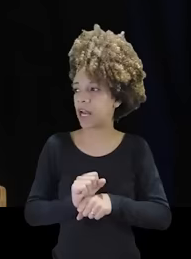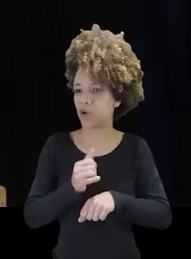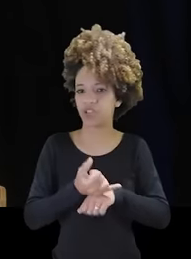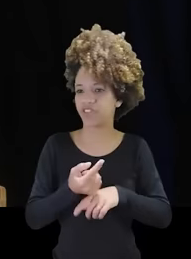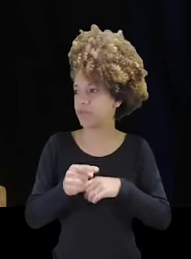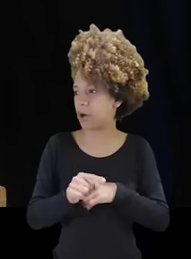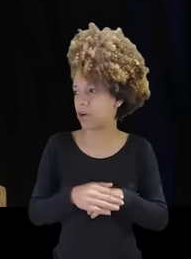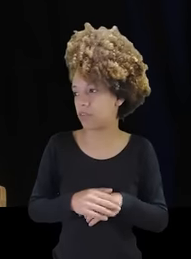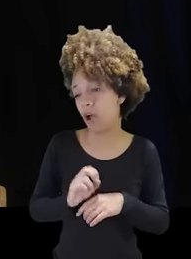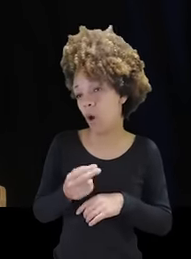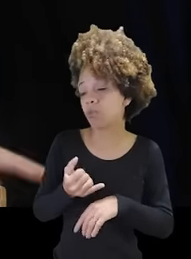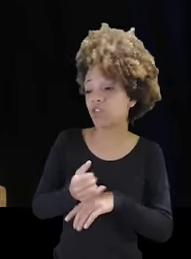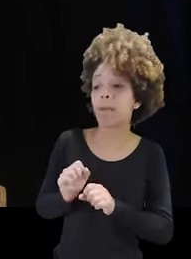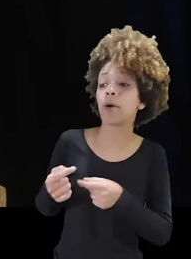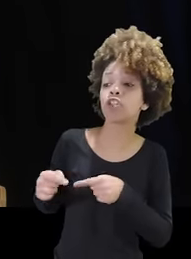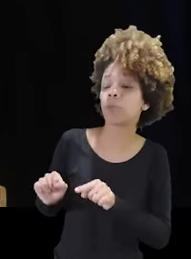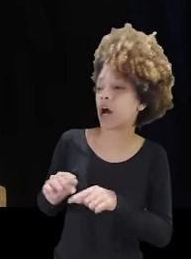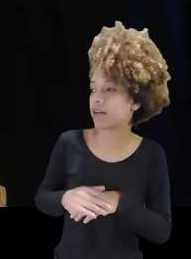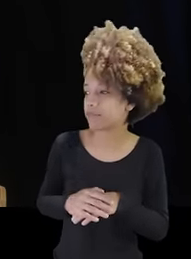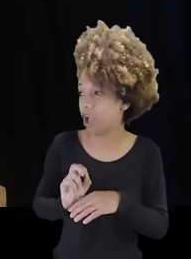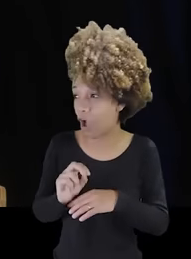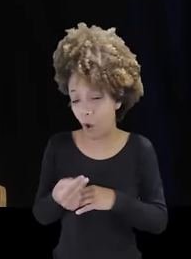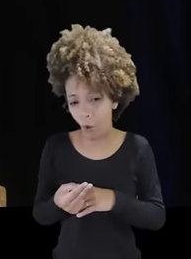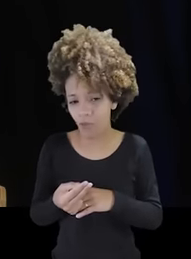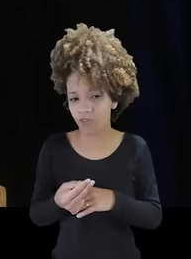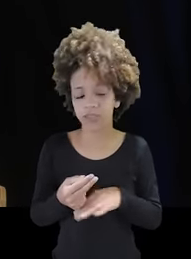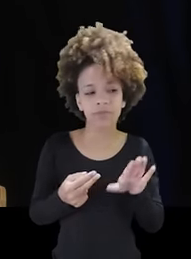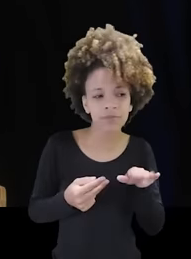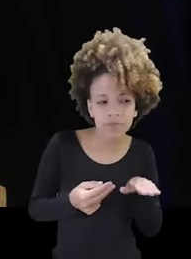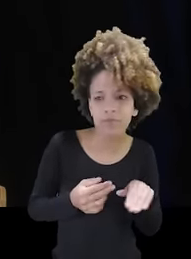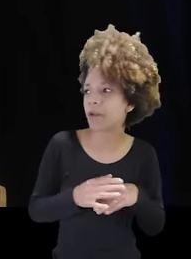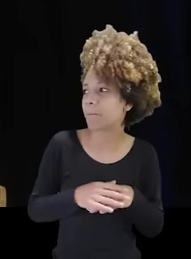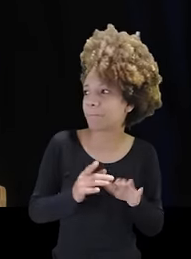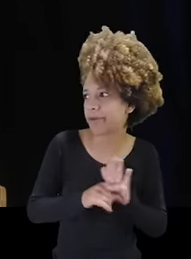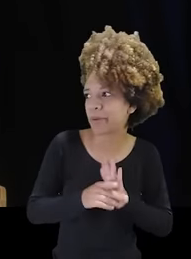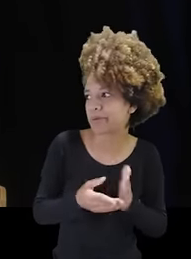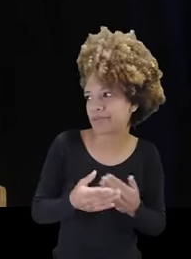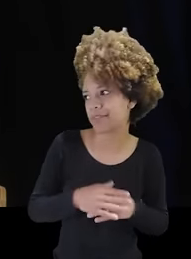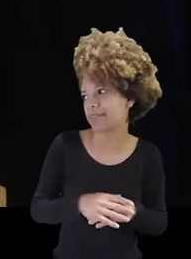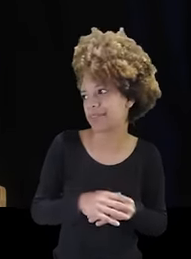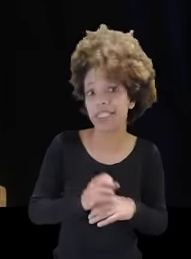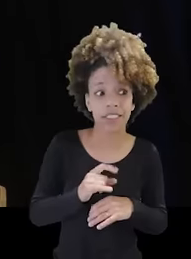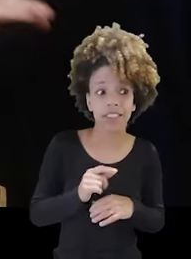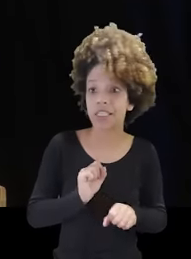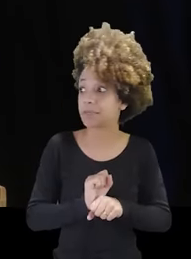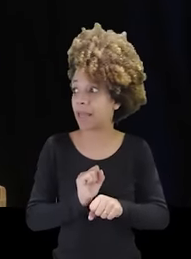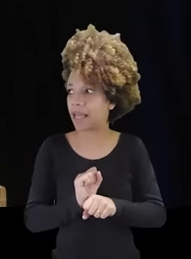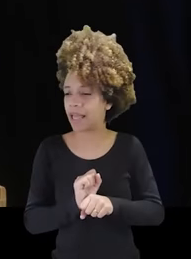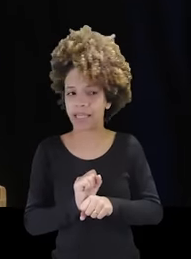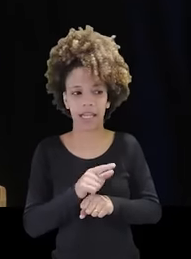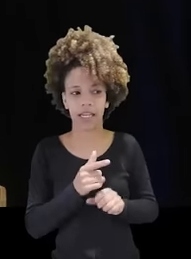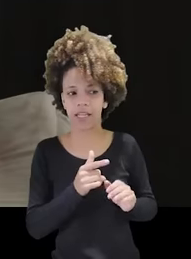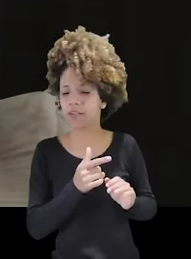esperando ou o seu chefe falar Pode ir embora ou você vai lá e espera ele